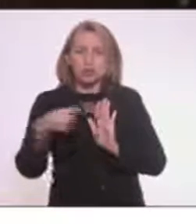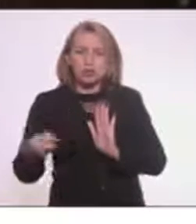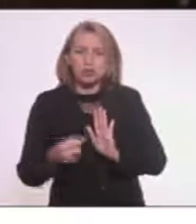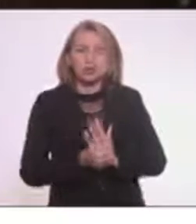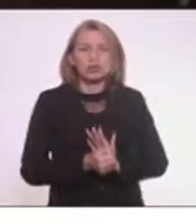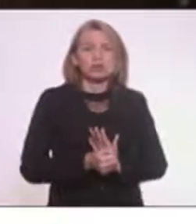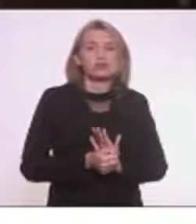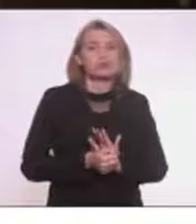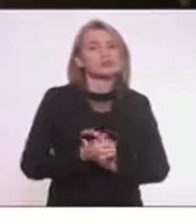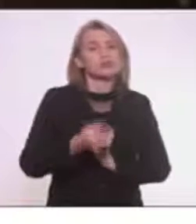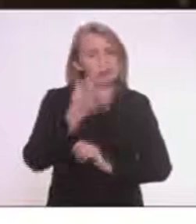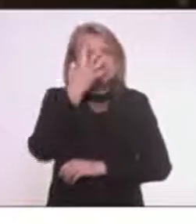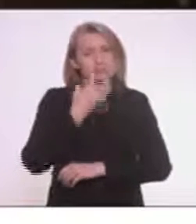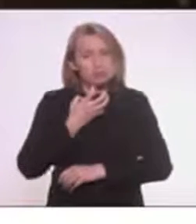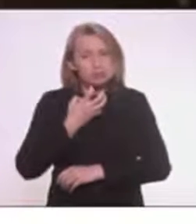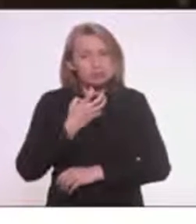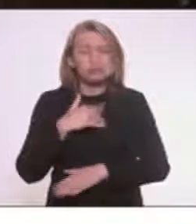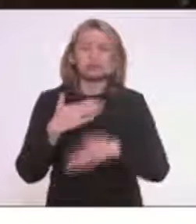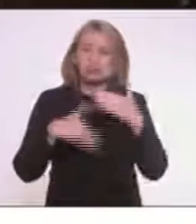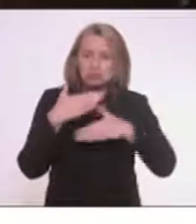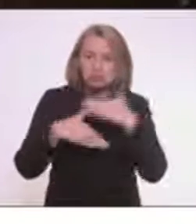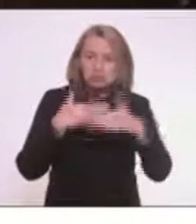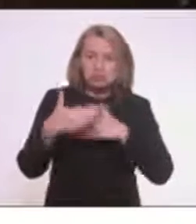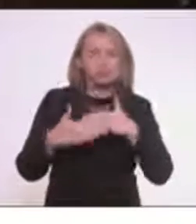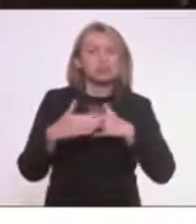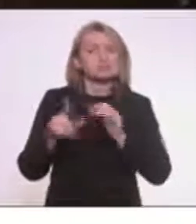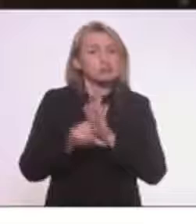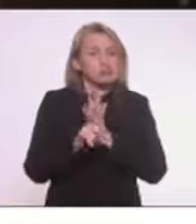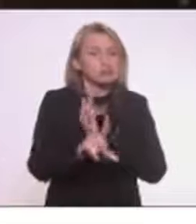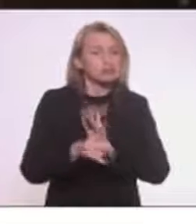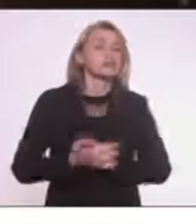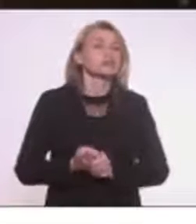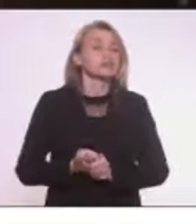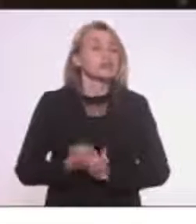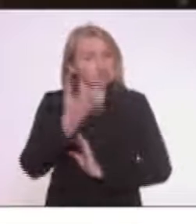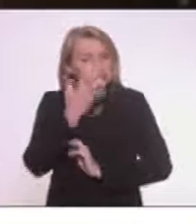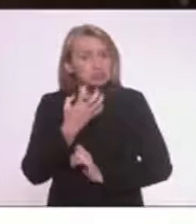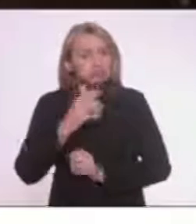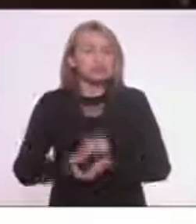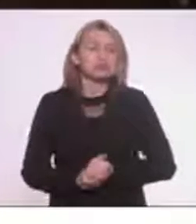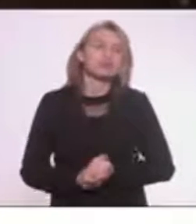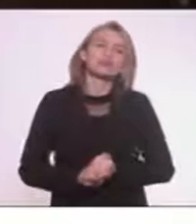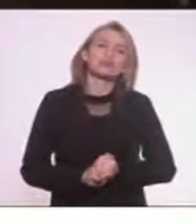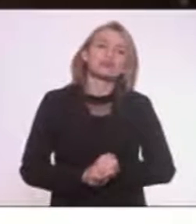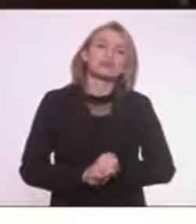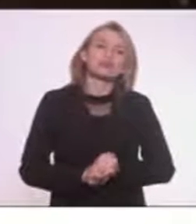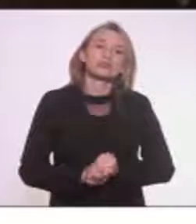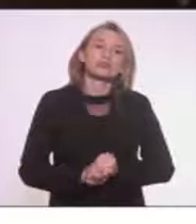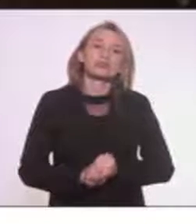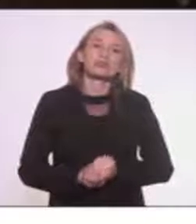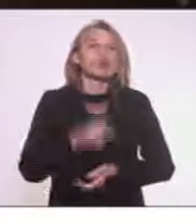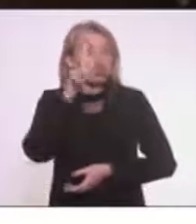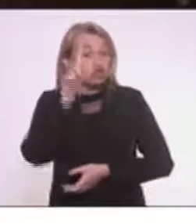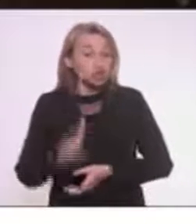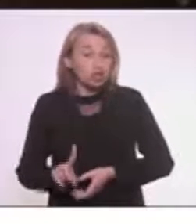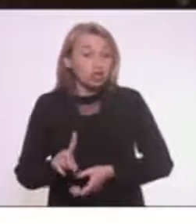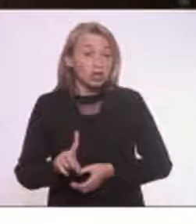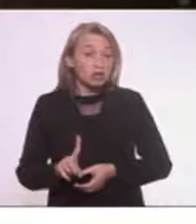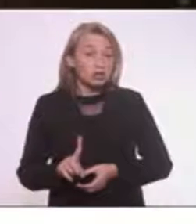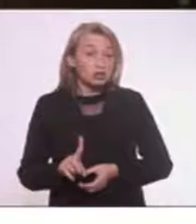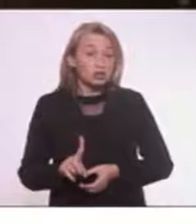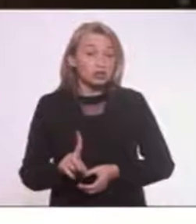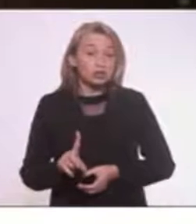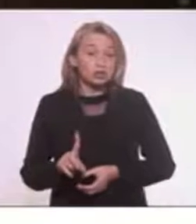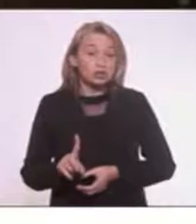Isso é muito grave para o processo legislativo. Isso é muito grave no que diz respeito aos direitos regimentais da